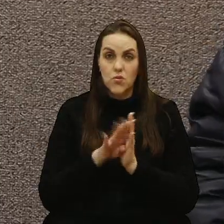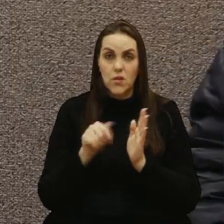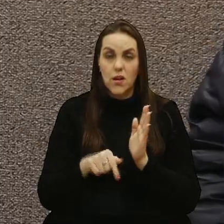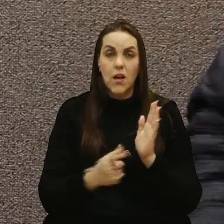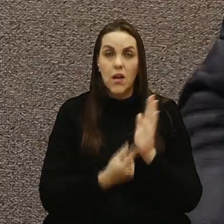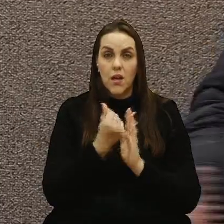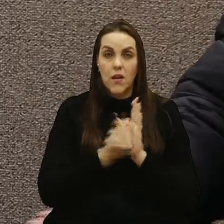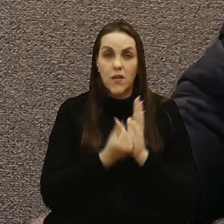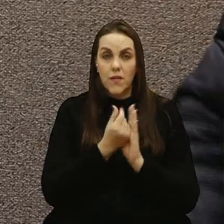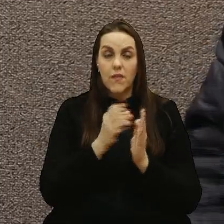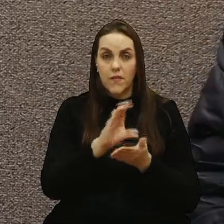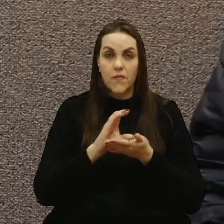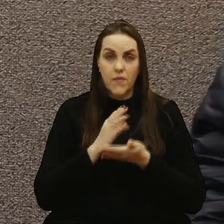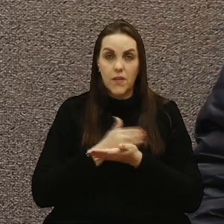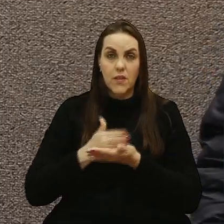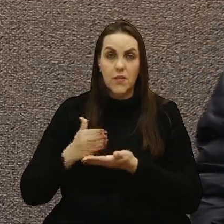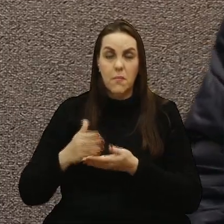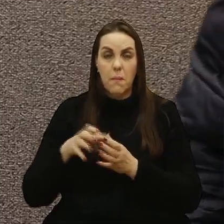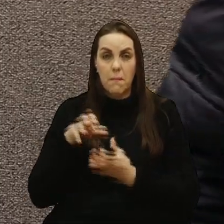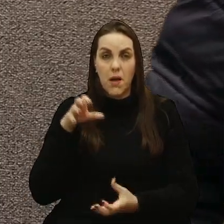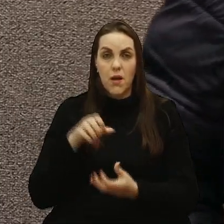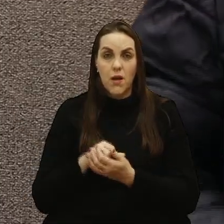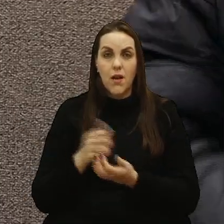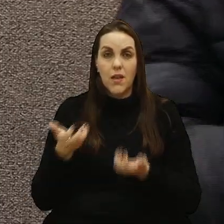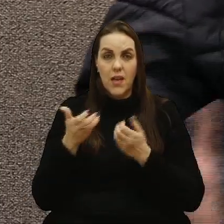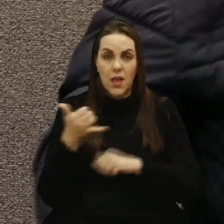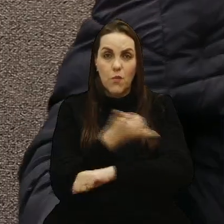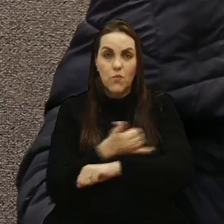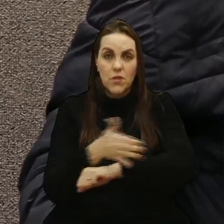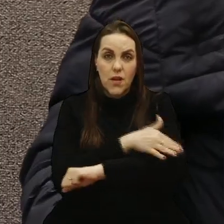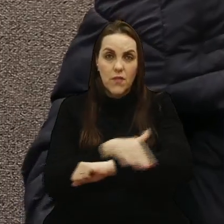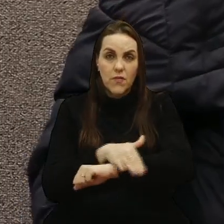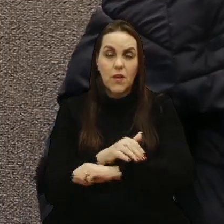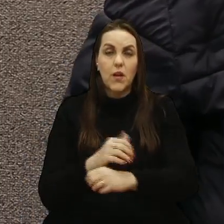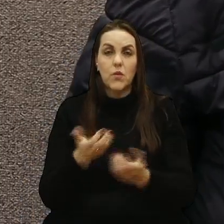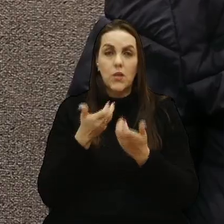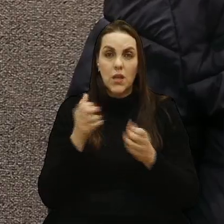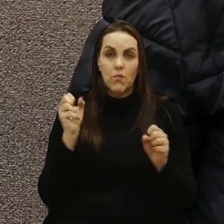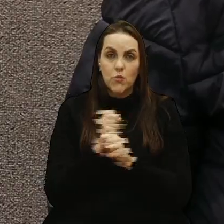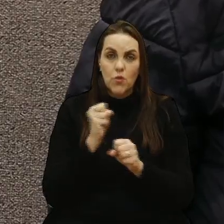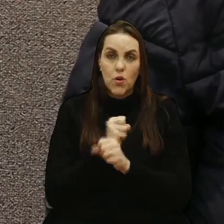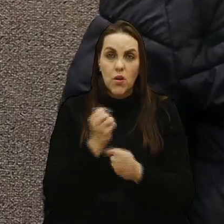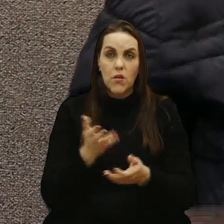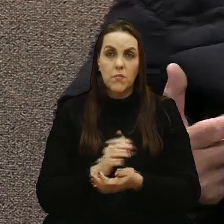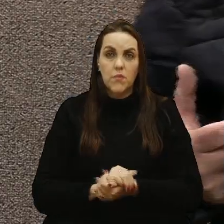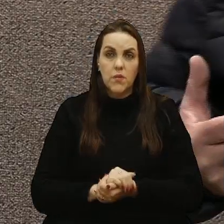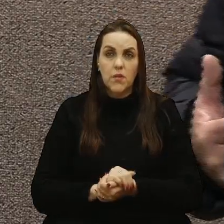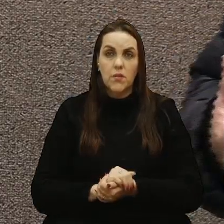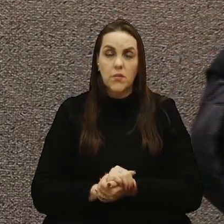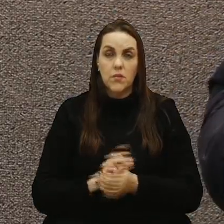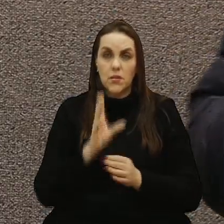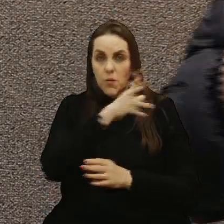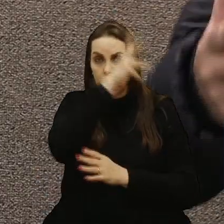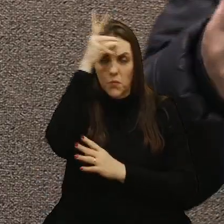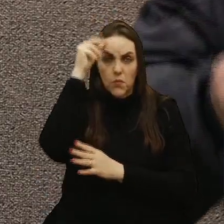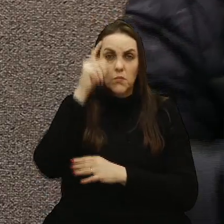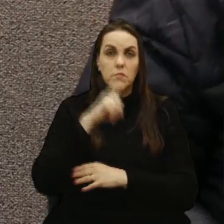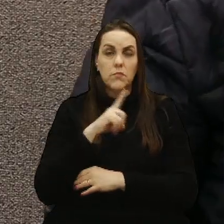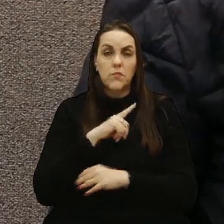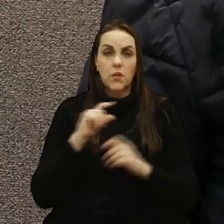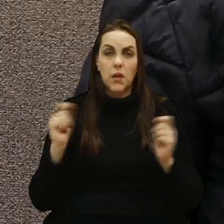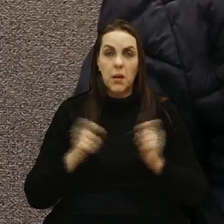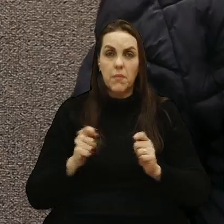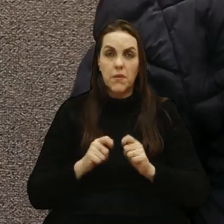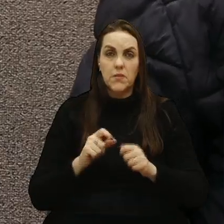financiamento maior, porque nós queremos asfalto, porque nós queremos obras. E o município tem capacidade para